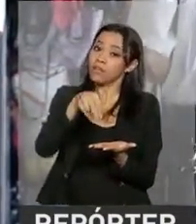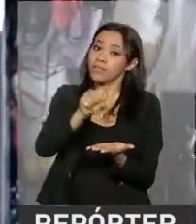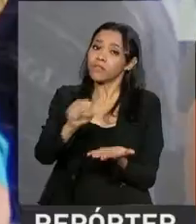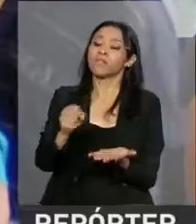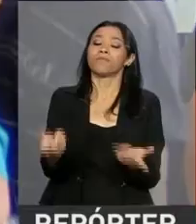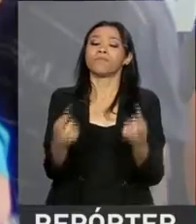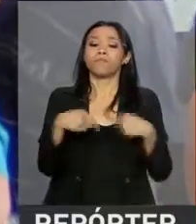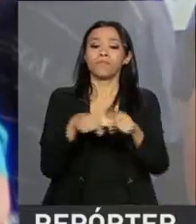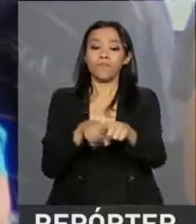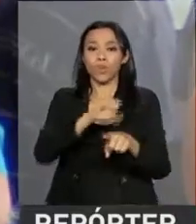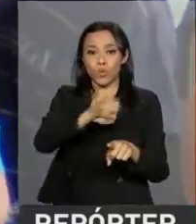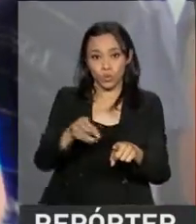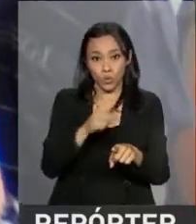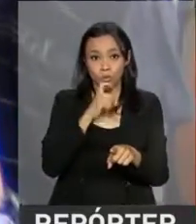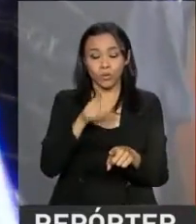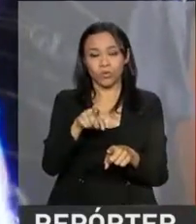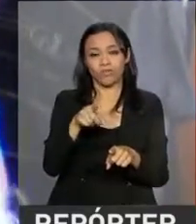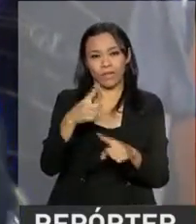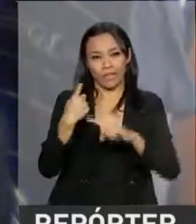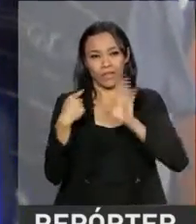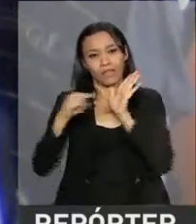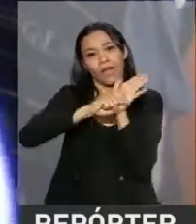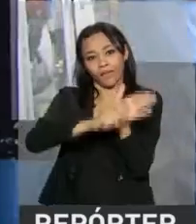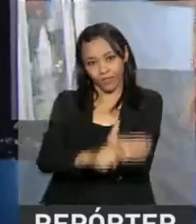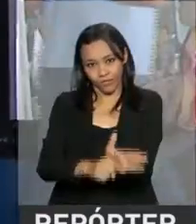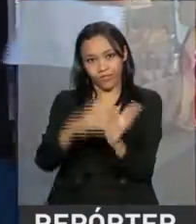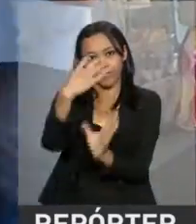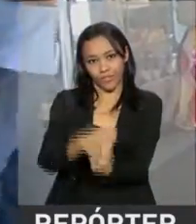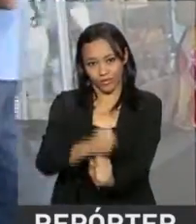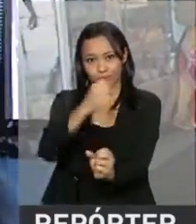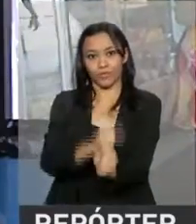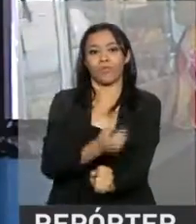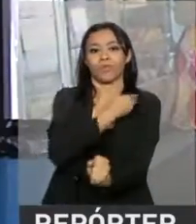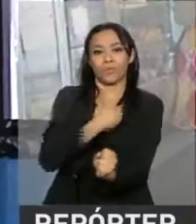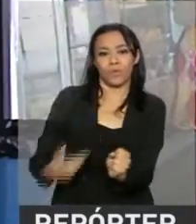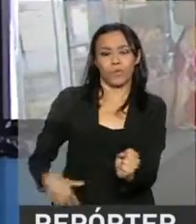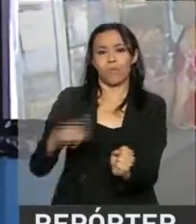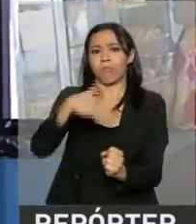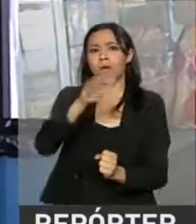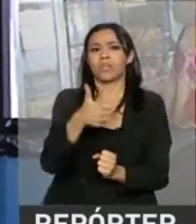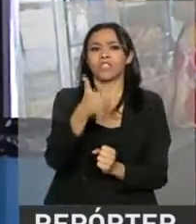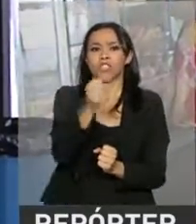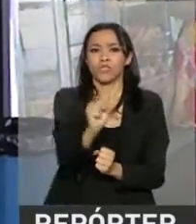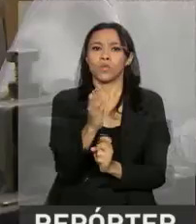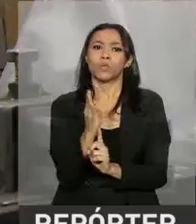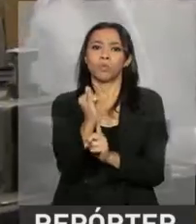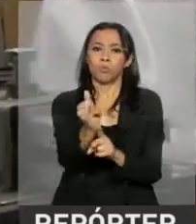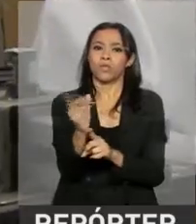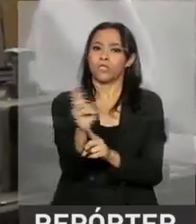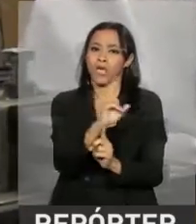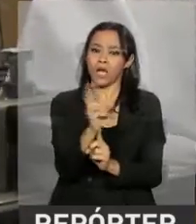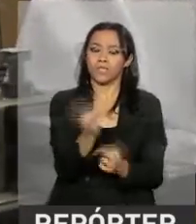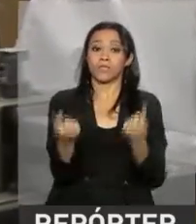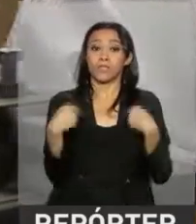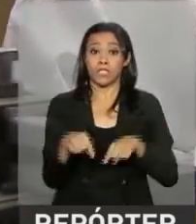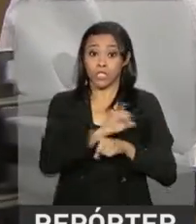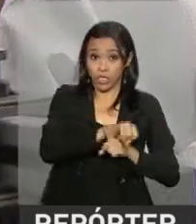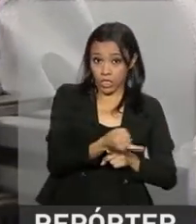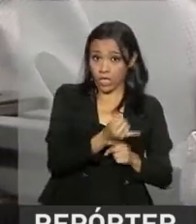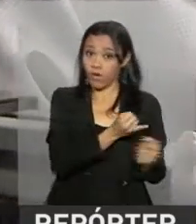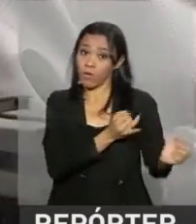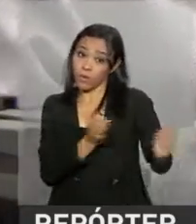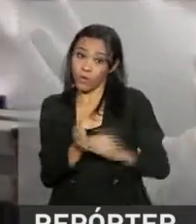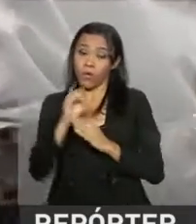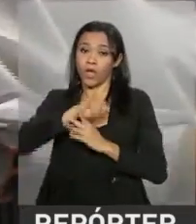fechou julho com um saldo negativo nas contas públicas de mais de 18 bilhões de reais. De janeiro a julho,